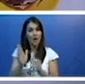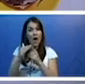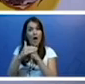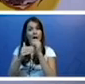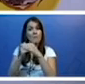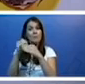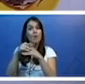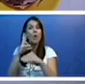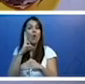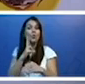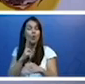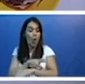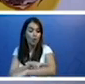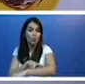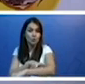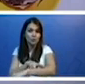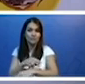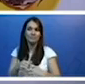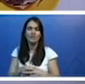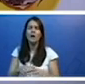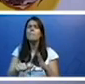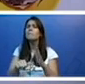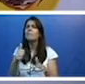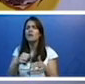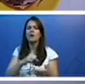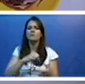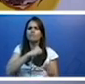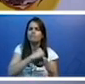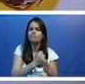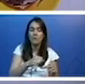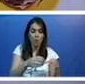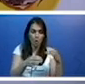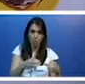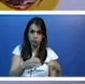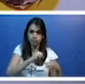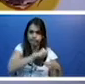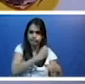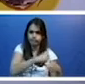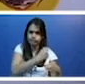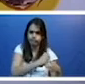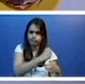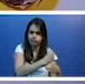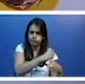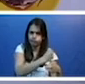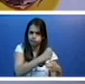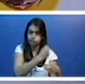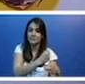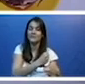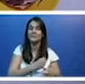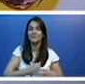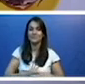O primeiro modo, você vai macerar a folha, né? Você vai colocar ela aqui no recipiente, vai amassar bem, como se fosse amassar um